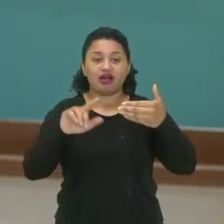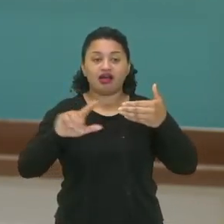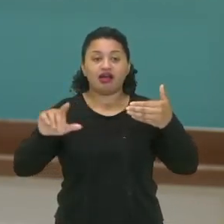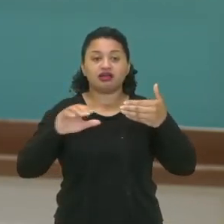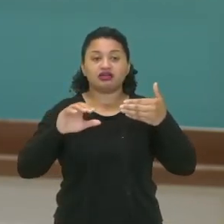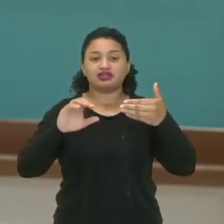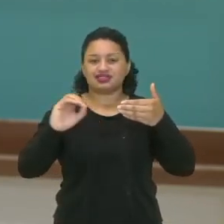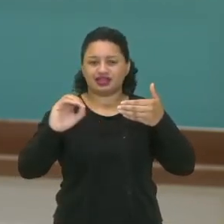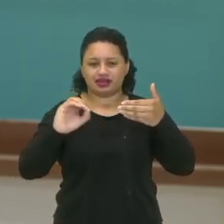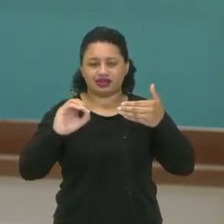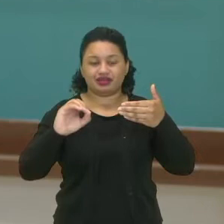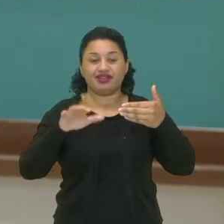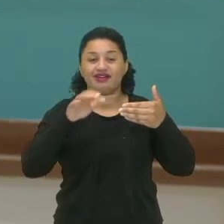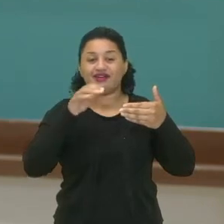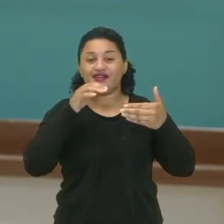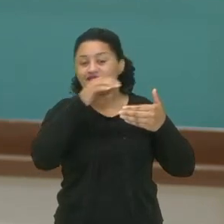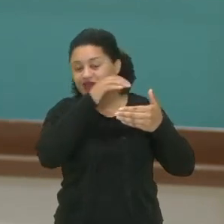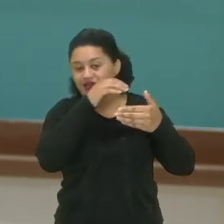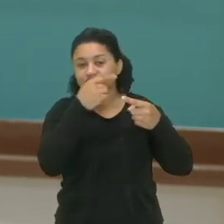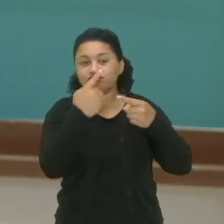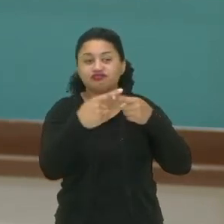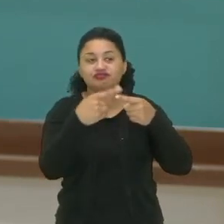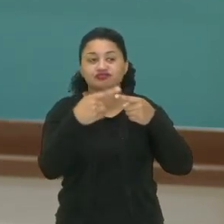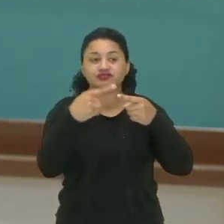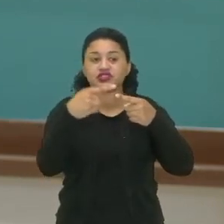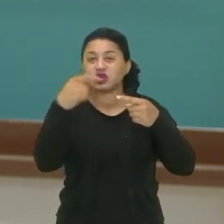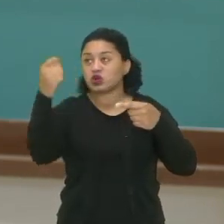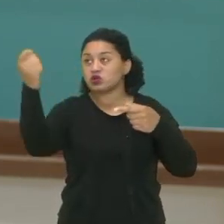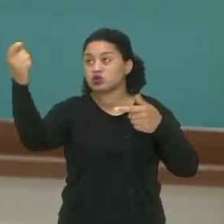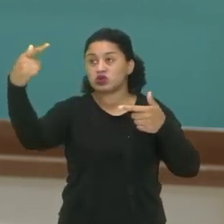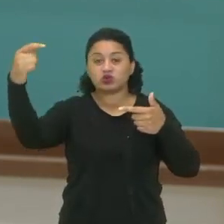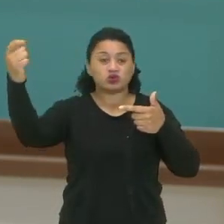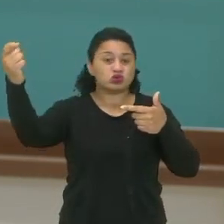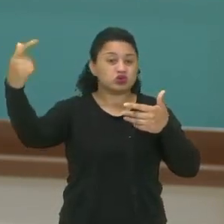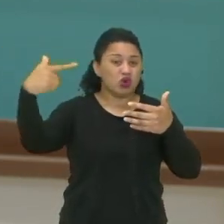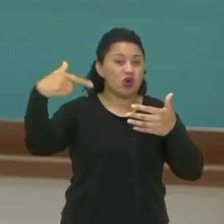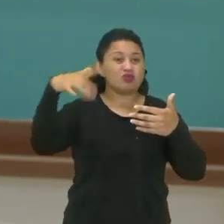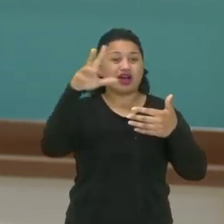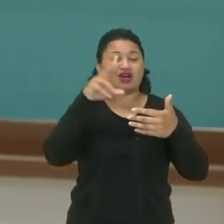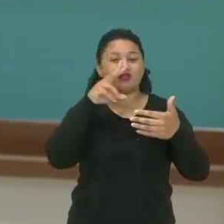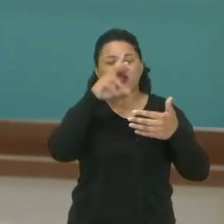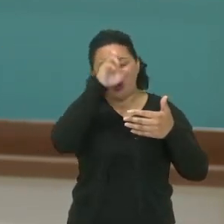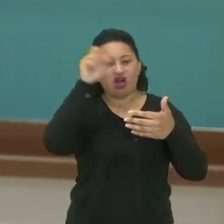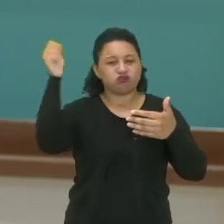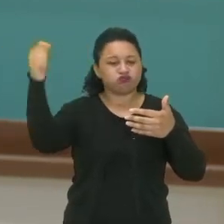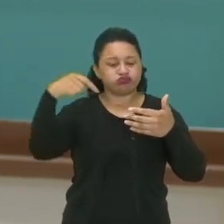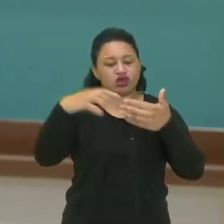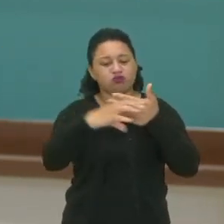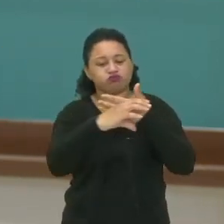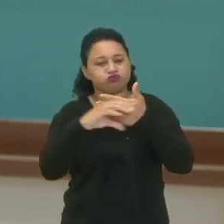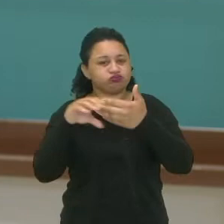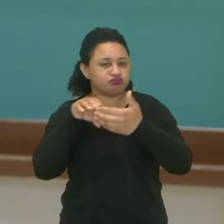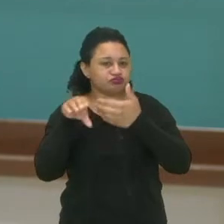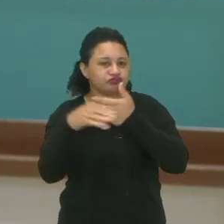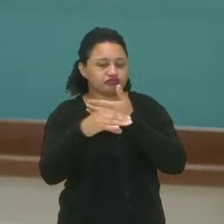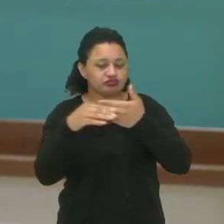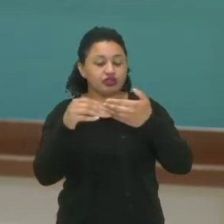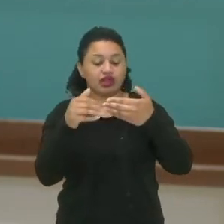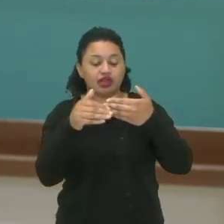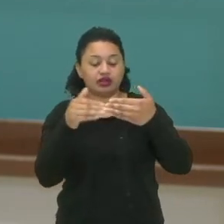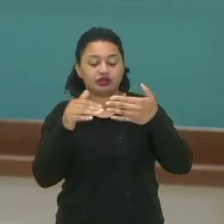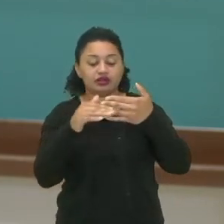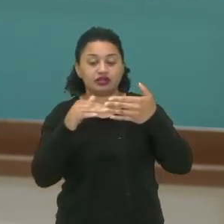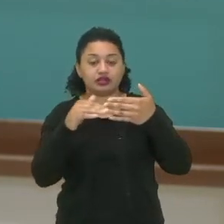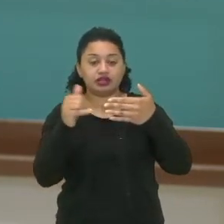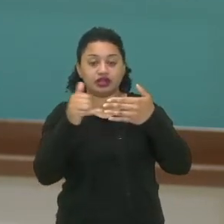é uma latitude quente. Por quê? A incidência da luz do Sol ela é mais forte nessa região. O Sol bate de forma mais reta